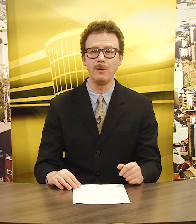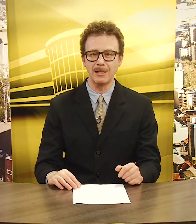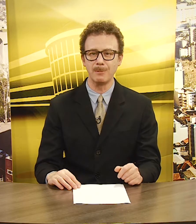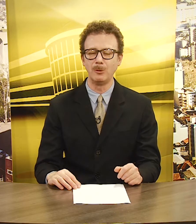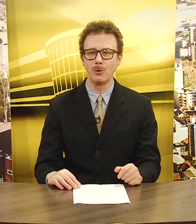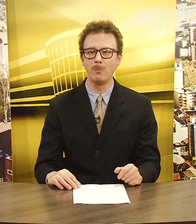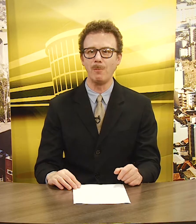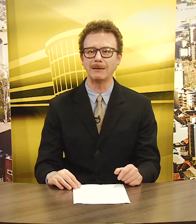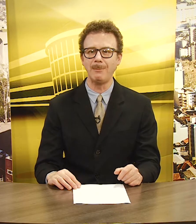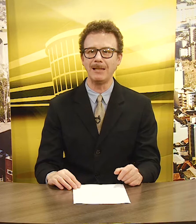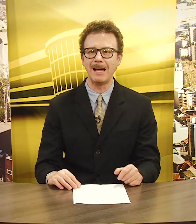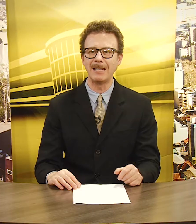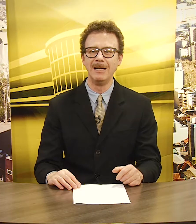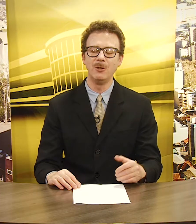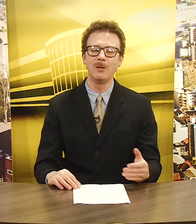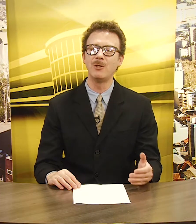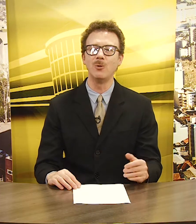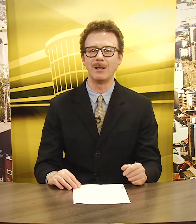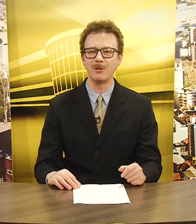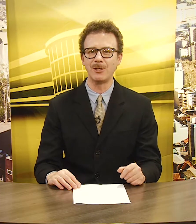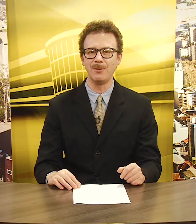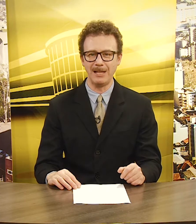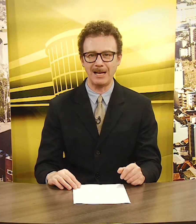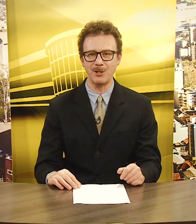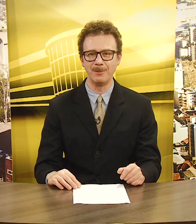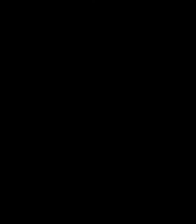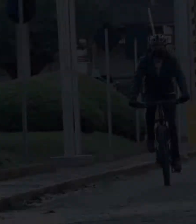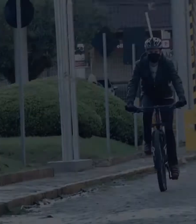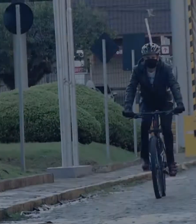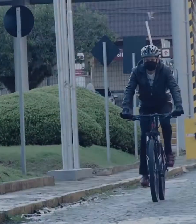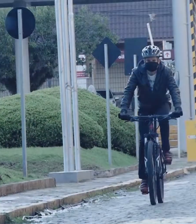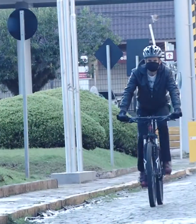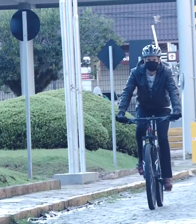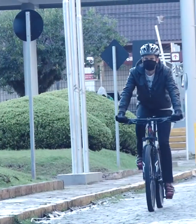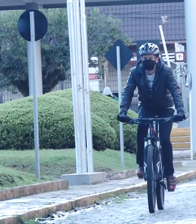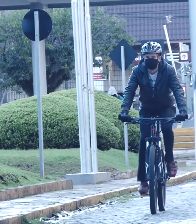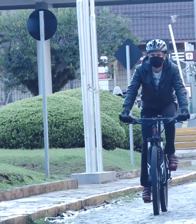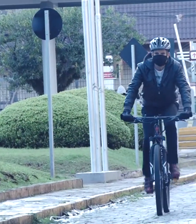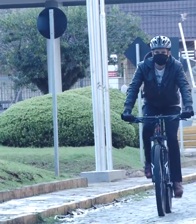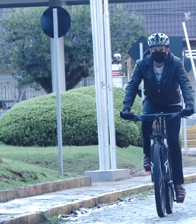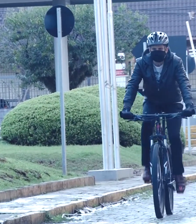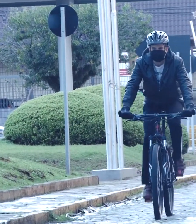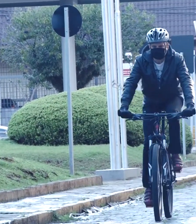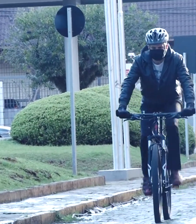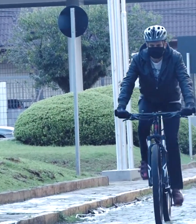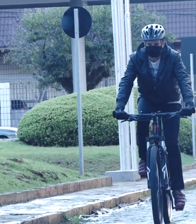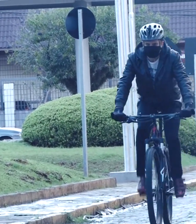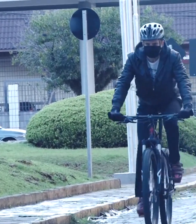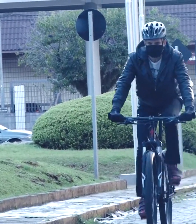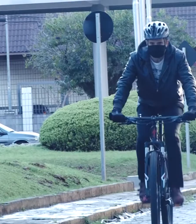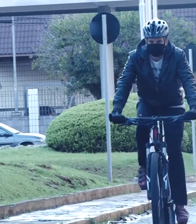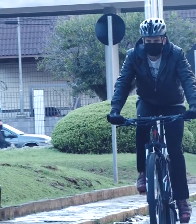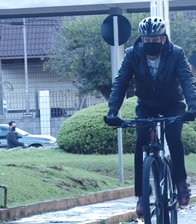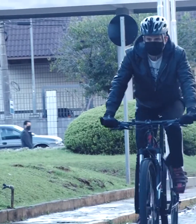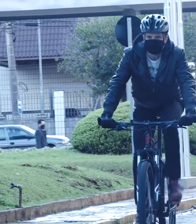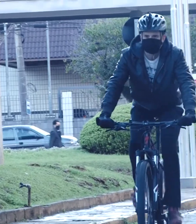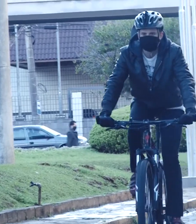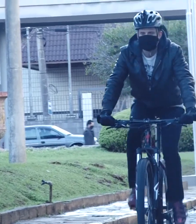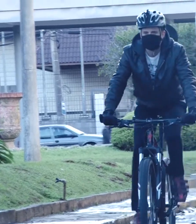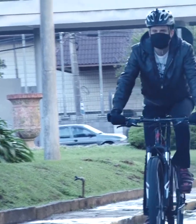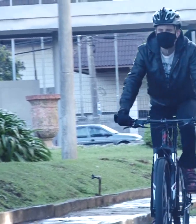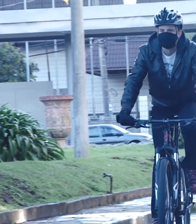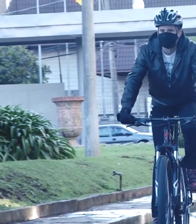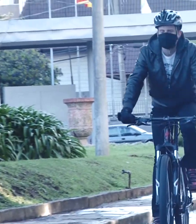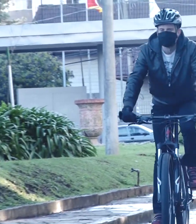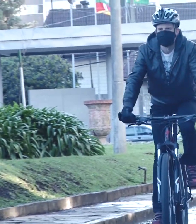desenvolvidas pelo Grupo Parlamentar durante o ano de atividade. Rodrigo utiliza a bicicleta como meio de transporte e também